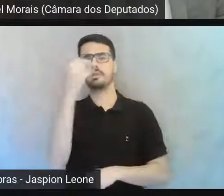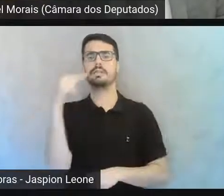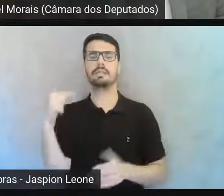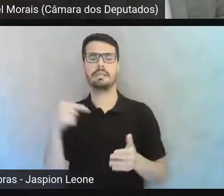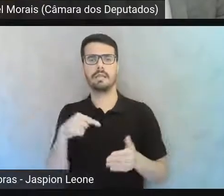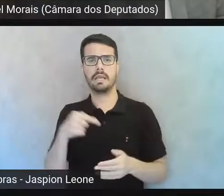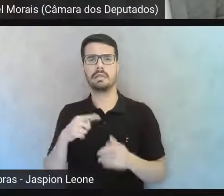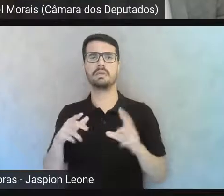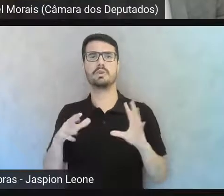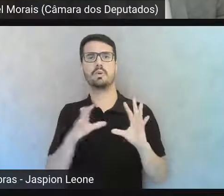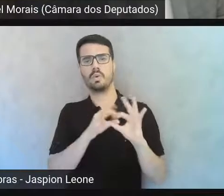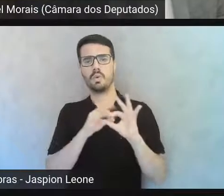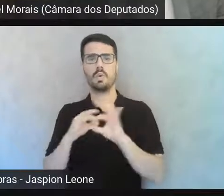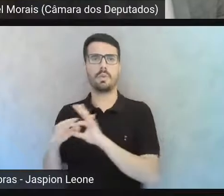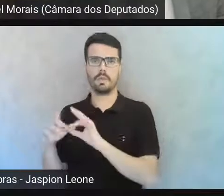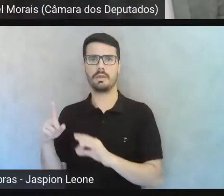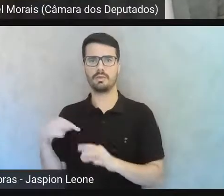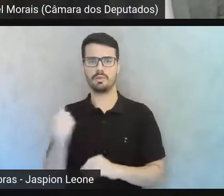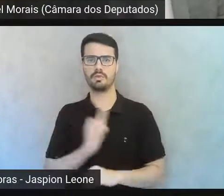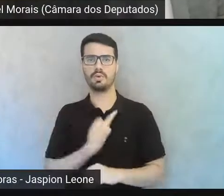contexto do nosso debate.